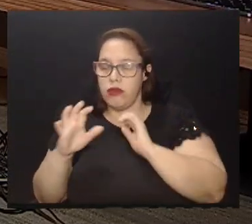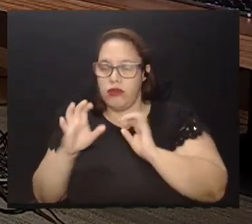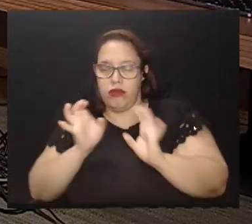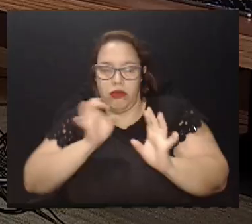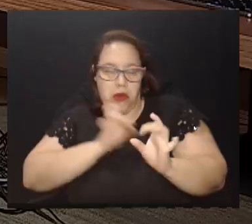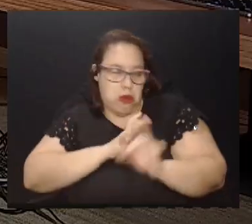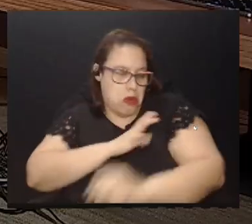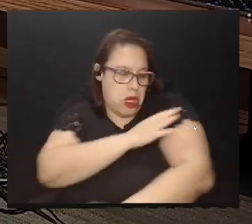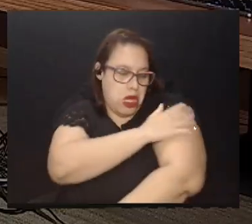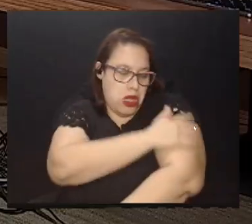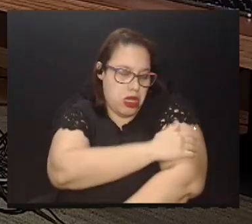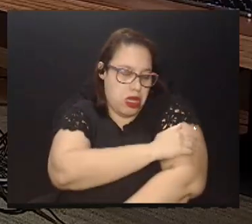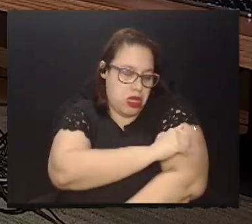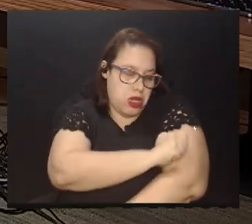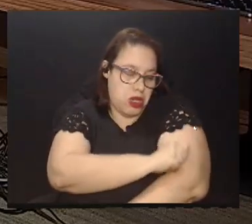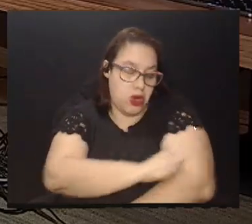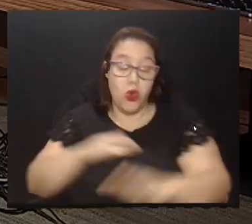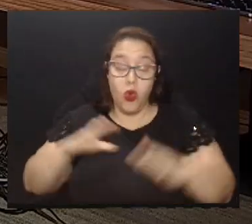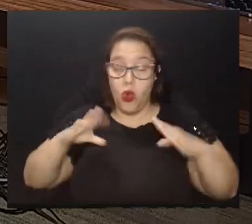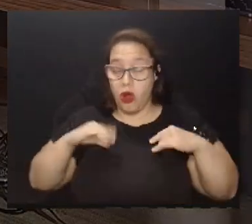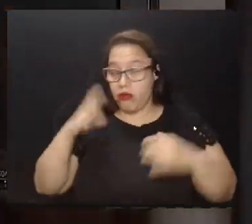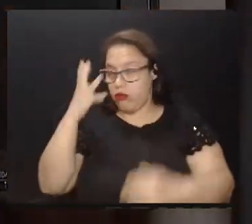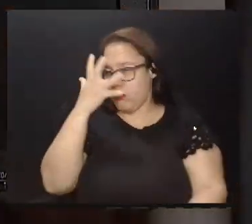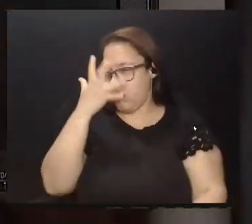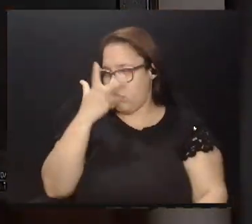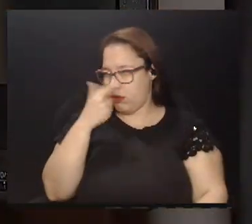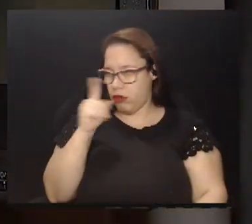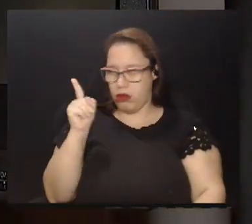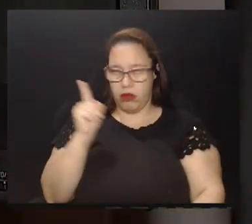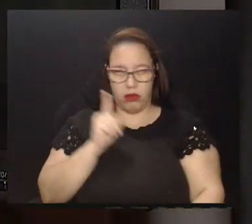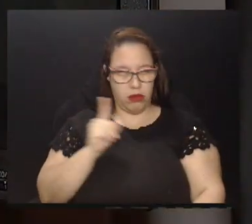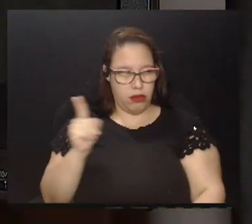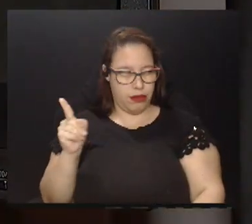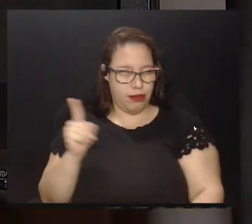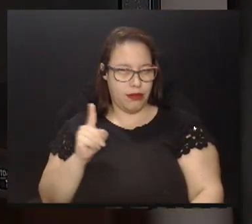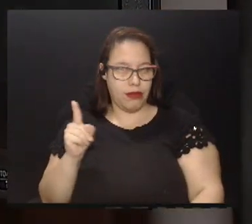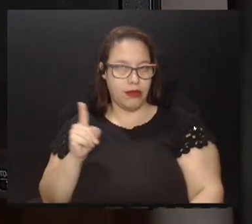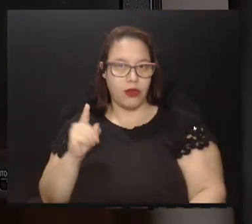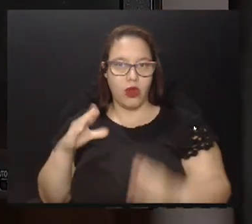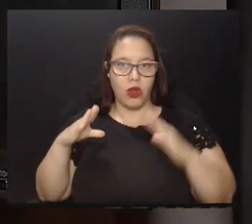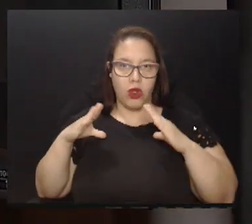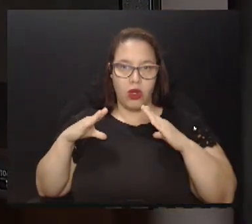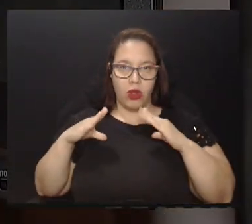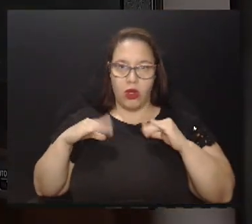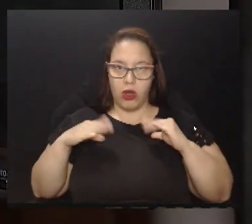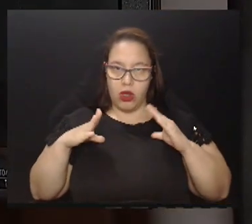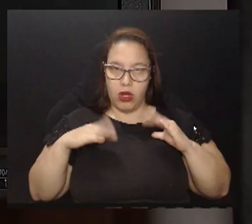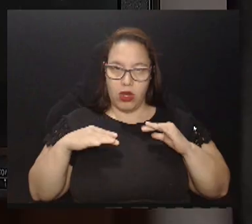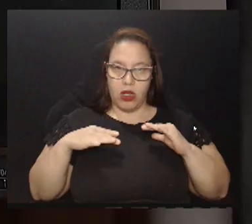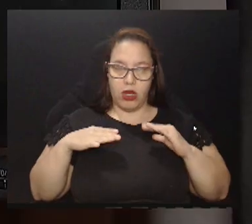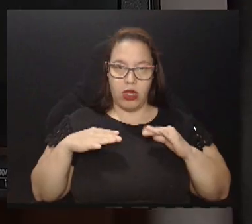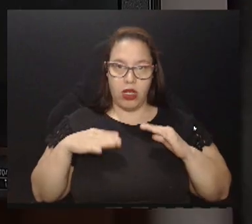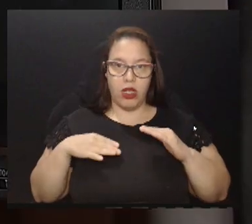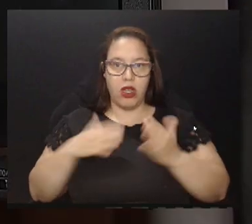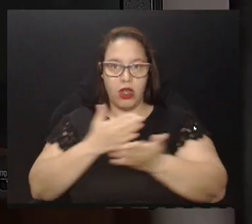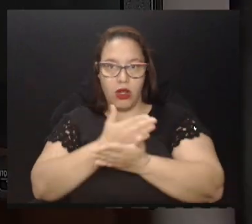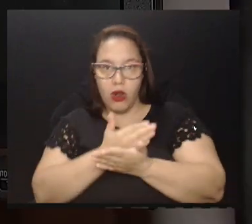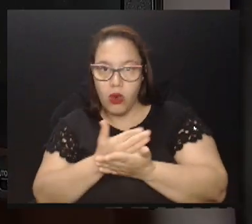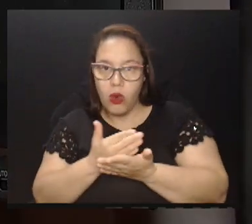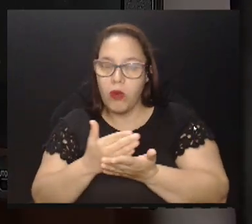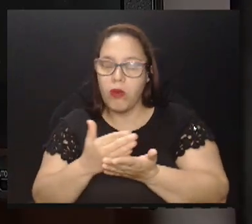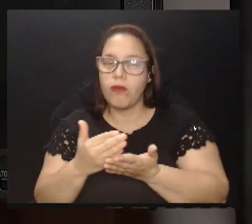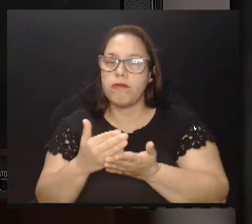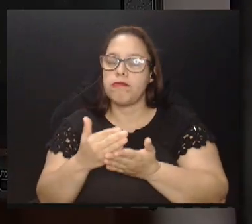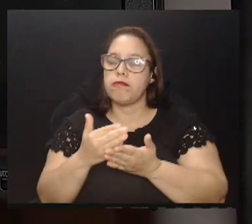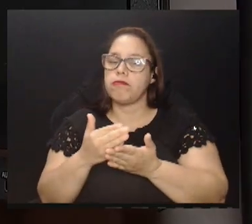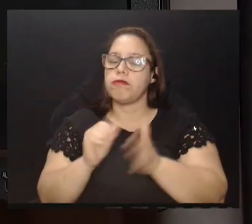anjo bonitinho, é um anjo que tem alguns matizes sombrios. Então a gente começa a construir esses lugares. Então a primeira coisa é a gente pensar qual que é o